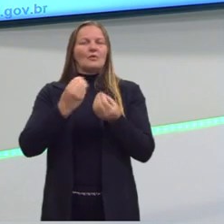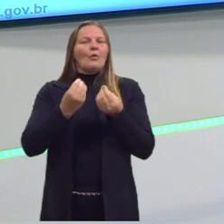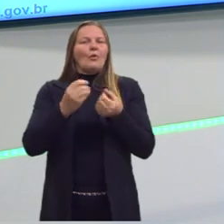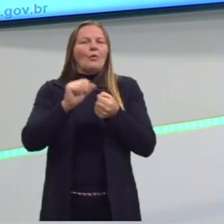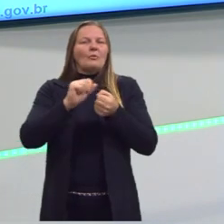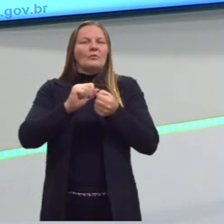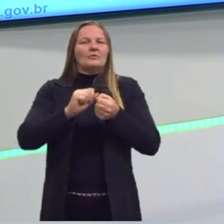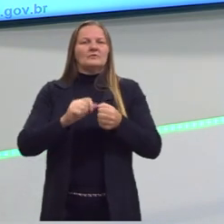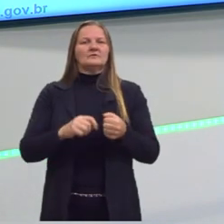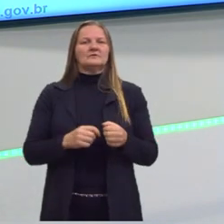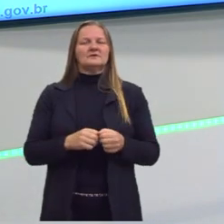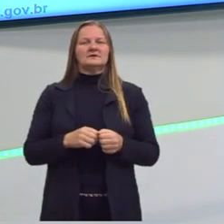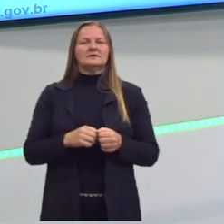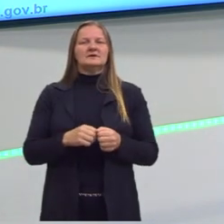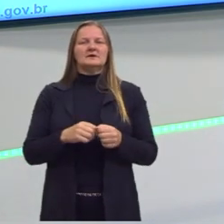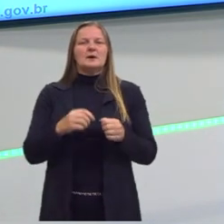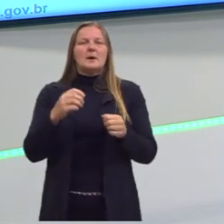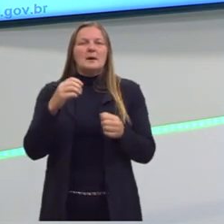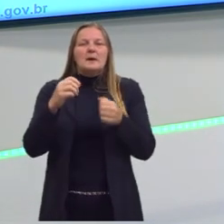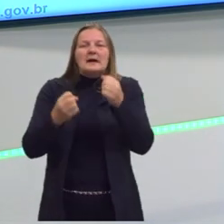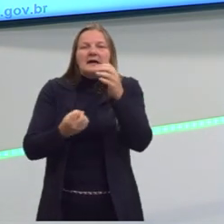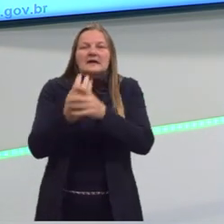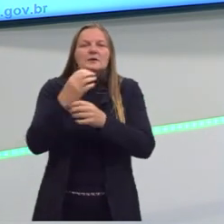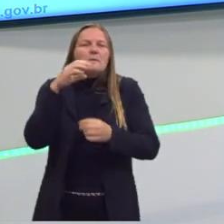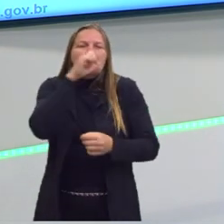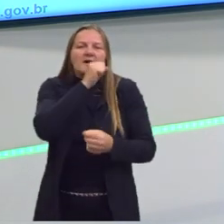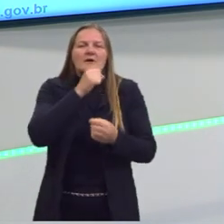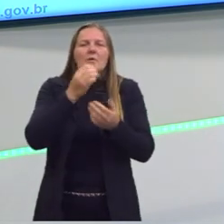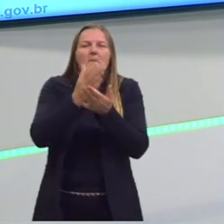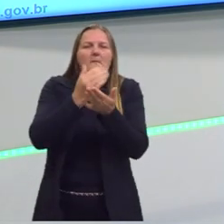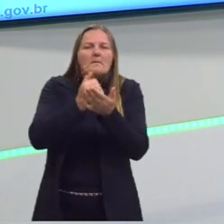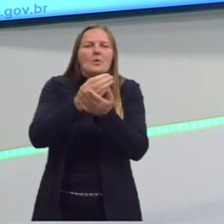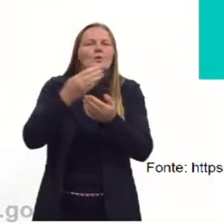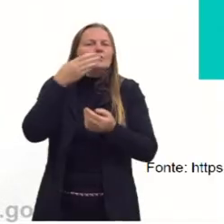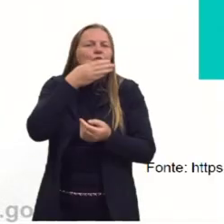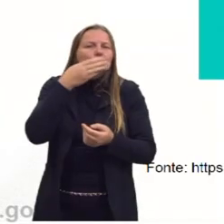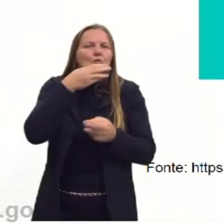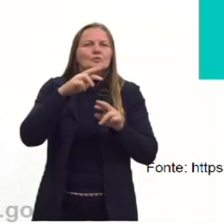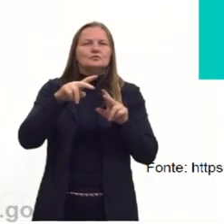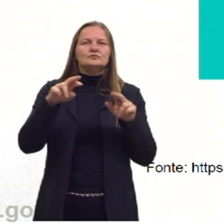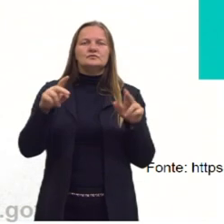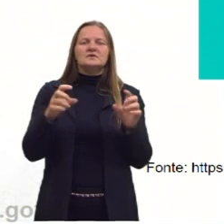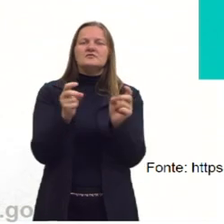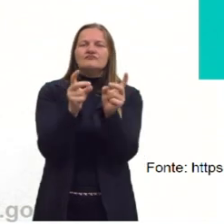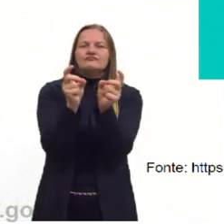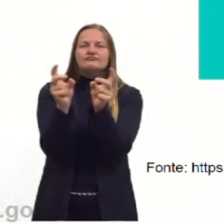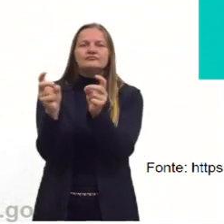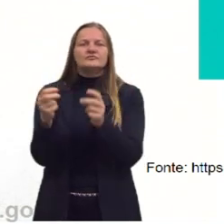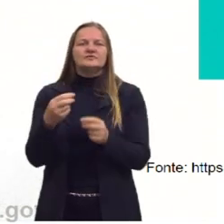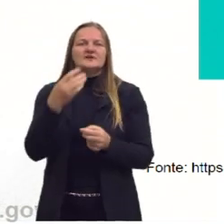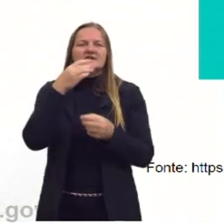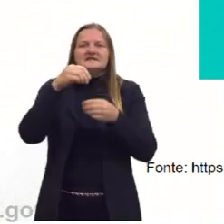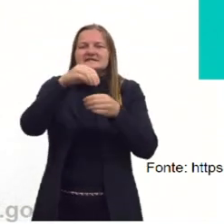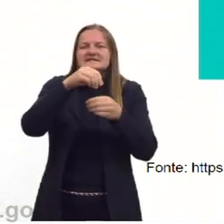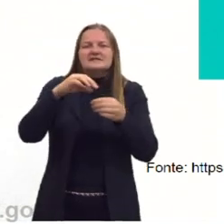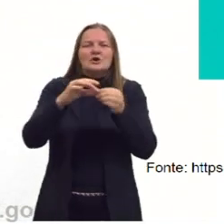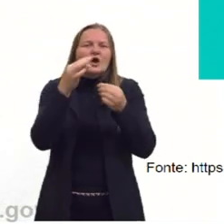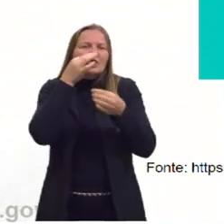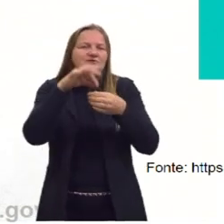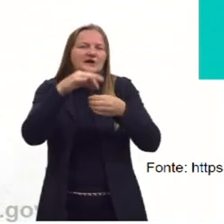isso produzindo o pães produzindo bolos doces né os docinhos salgadinhos